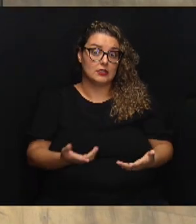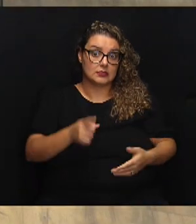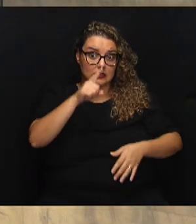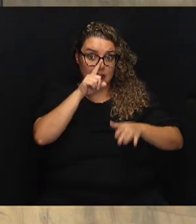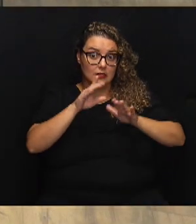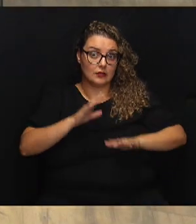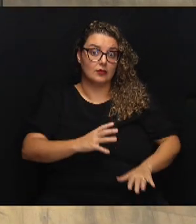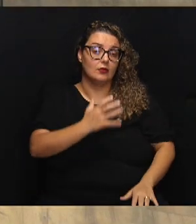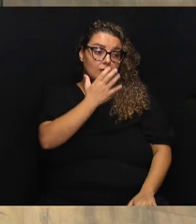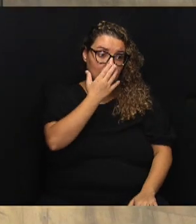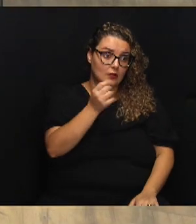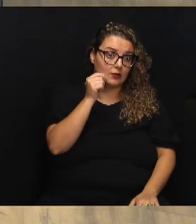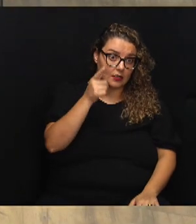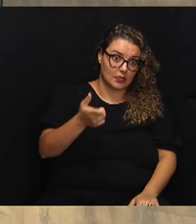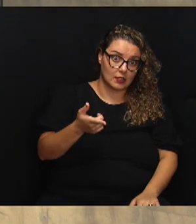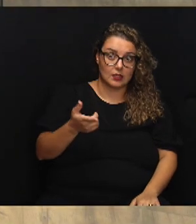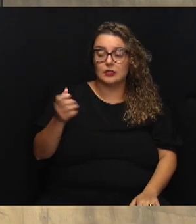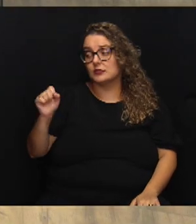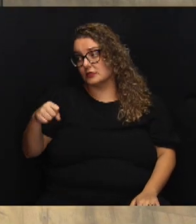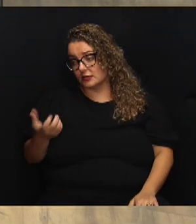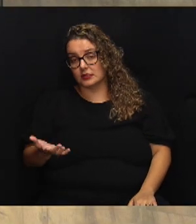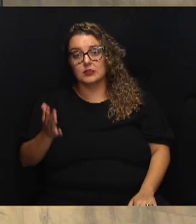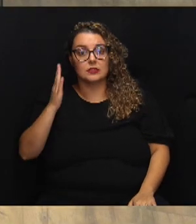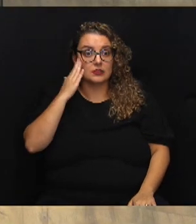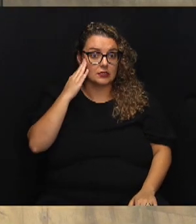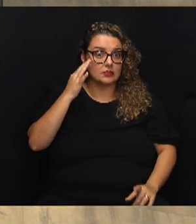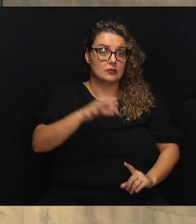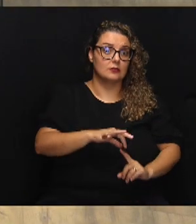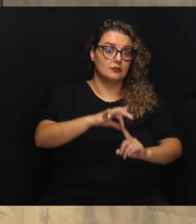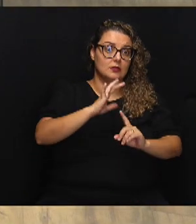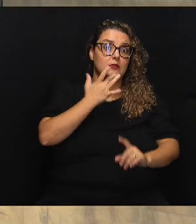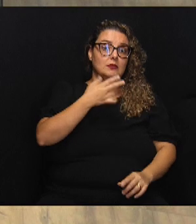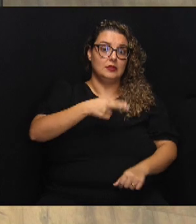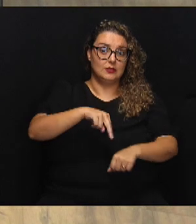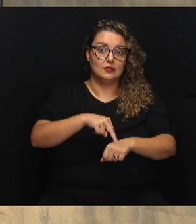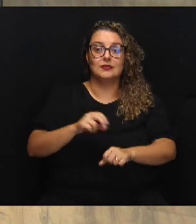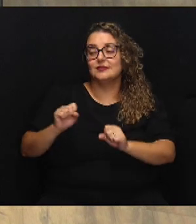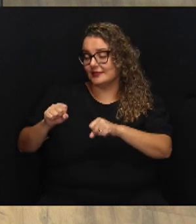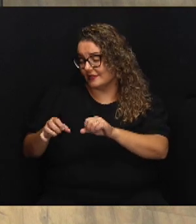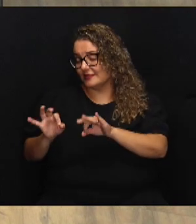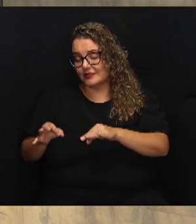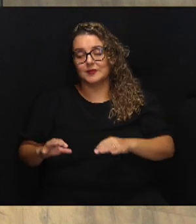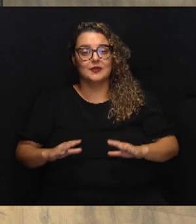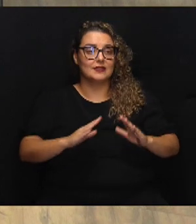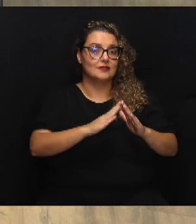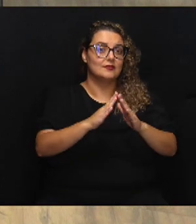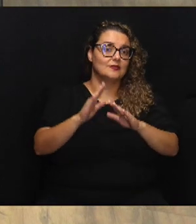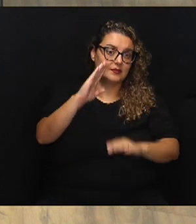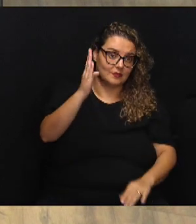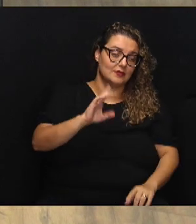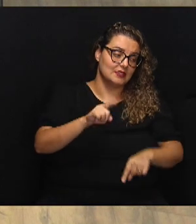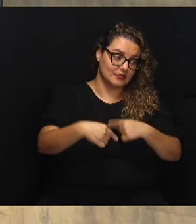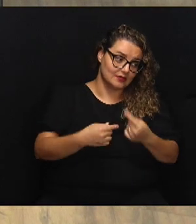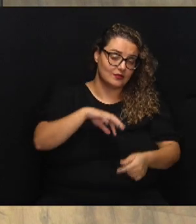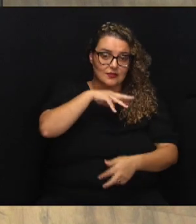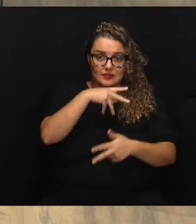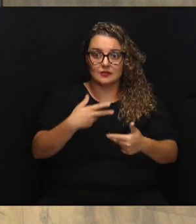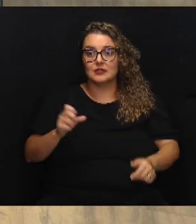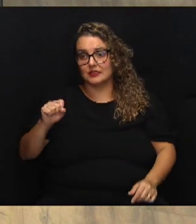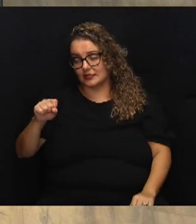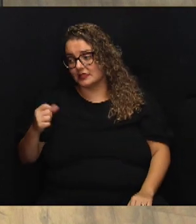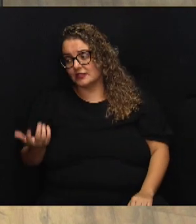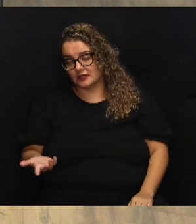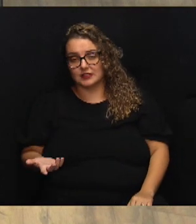cães e gatos, né? Porque a gente sabe que é uma preferência praticamente nacional aí nos lares dos brasileiros, mas tem outros animais também que estão